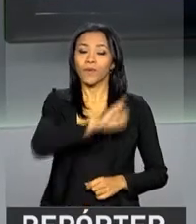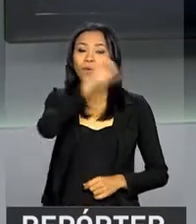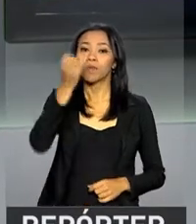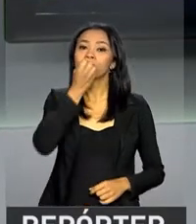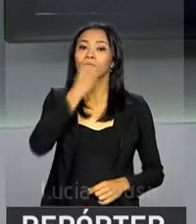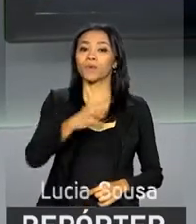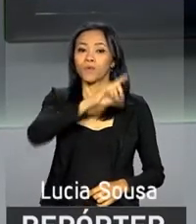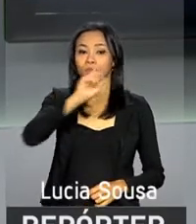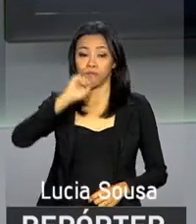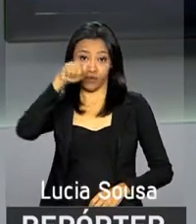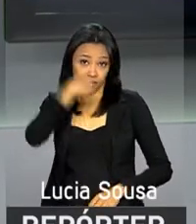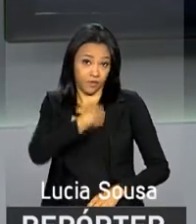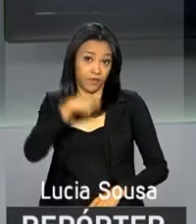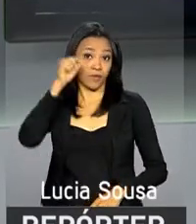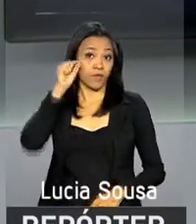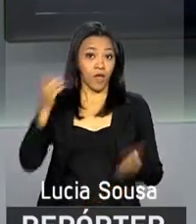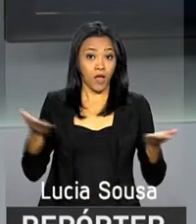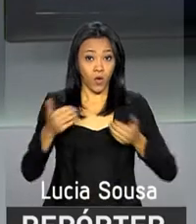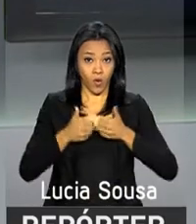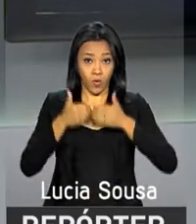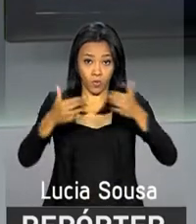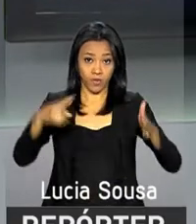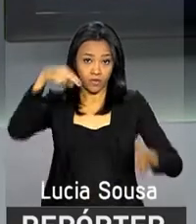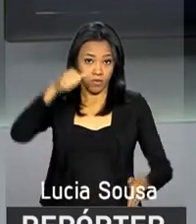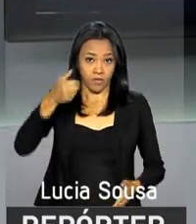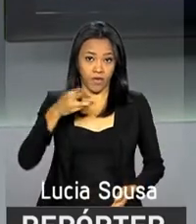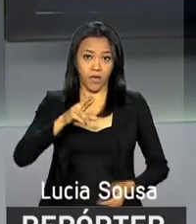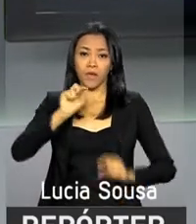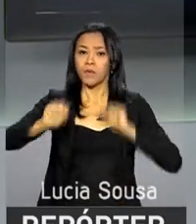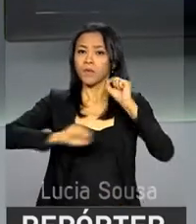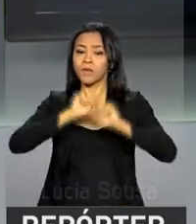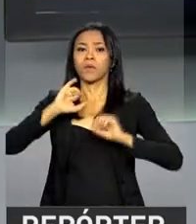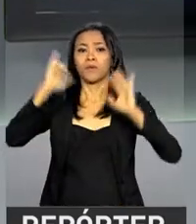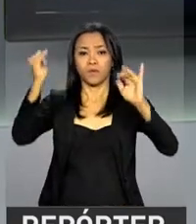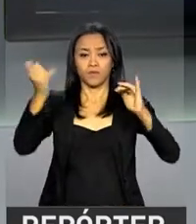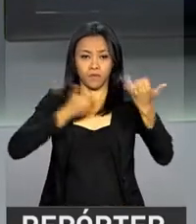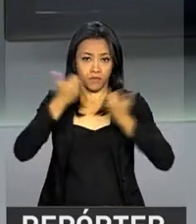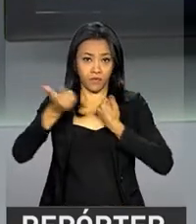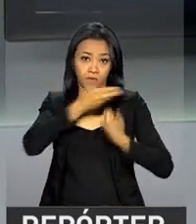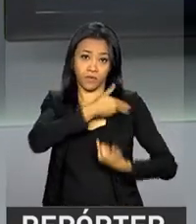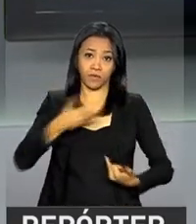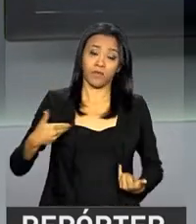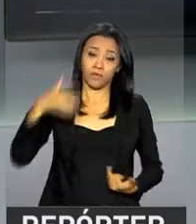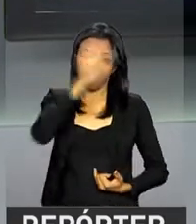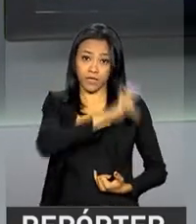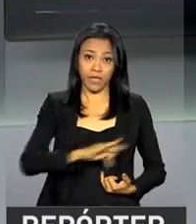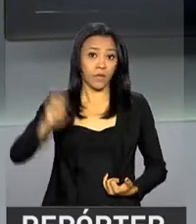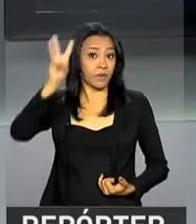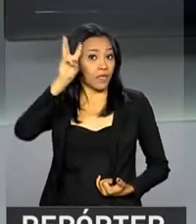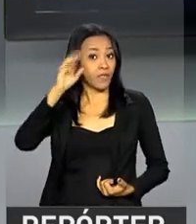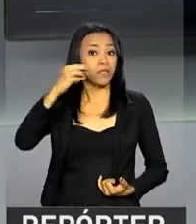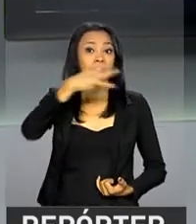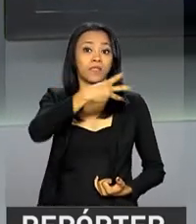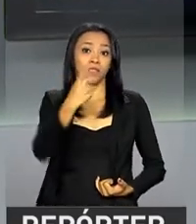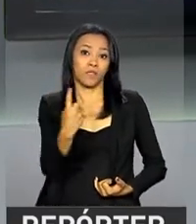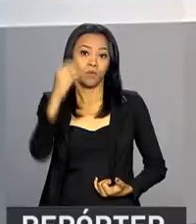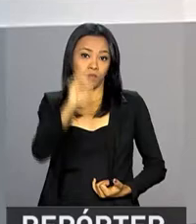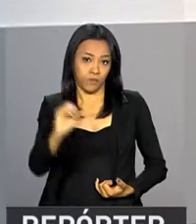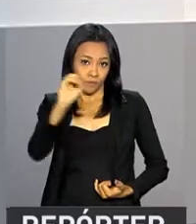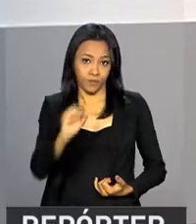Olá, bom dia. Eu sou Thaisa Dias e começa agora o Repórter NBR com as notícias do governo federal desta terça-feira, 31 de